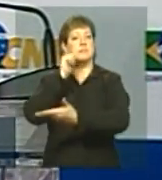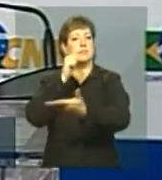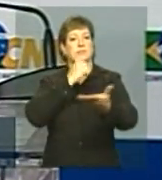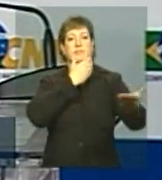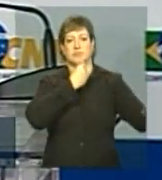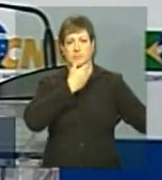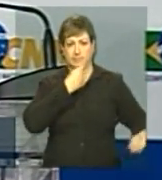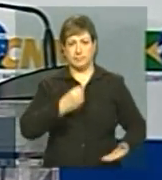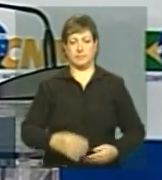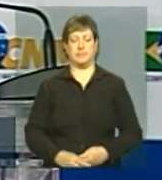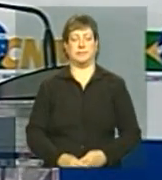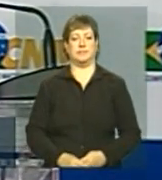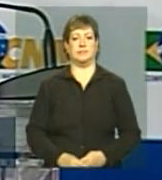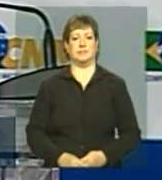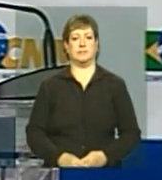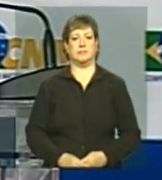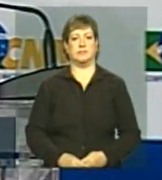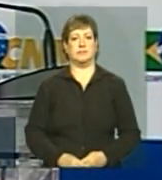senhores,